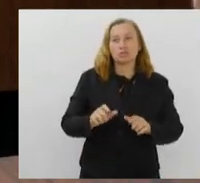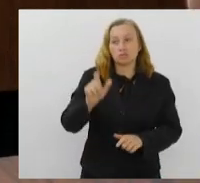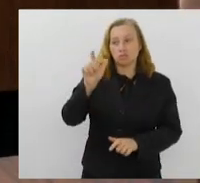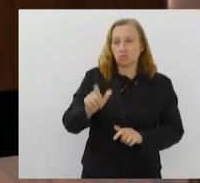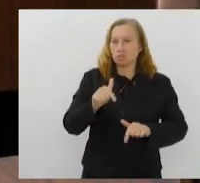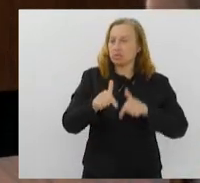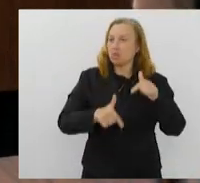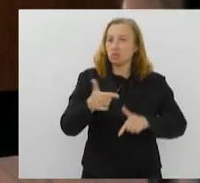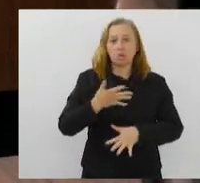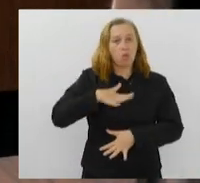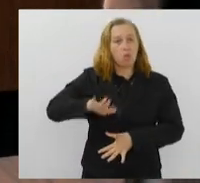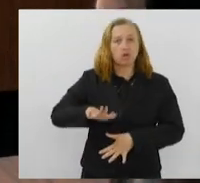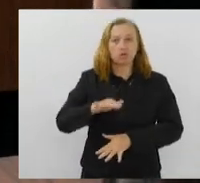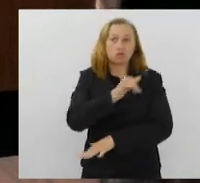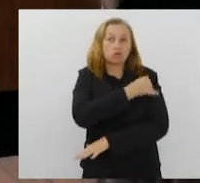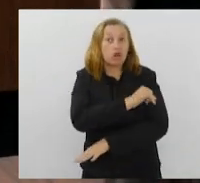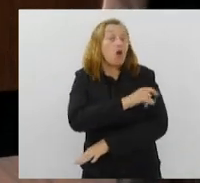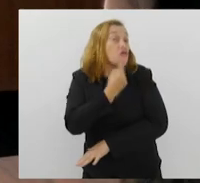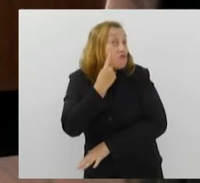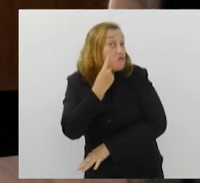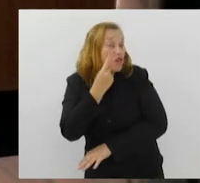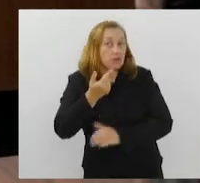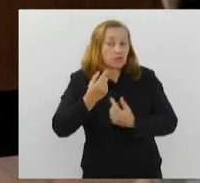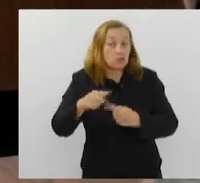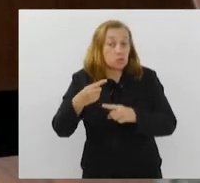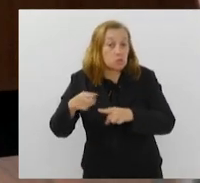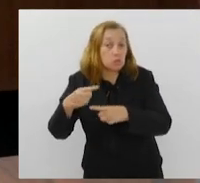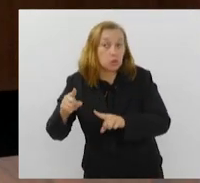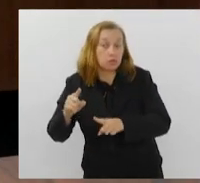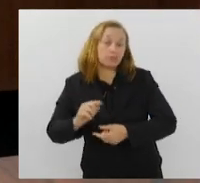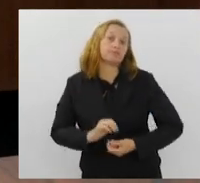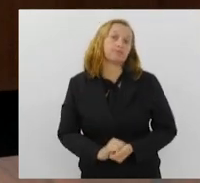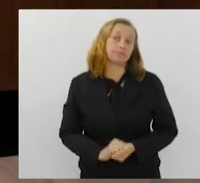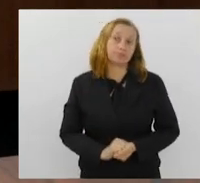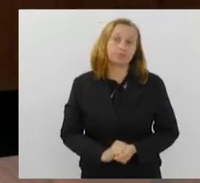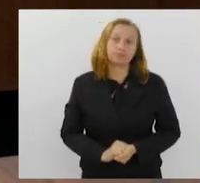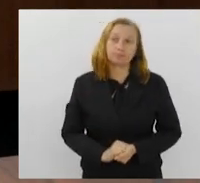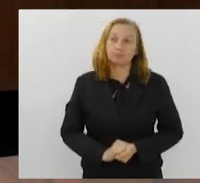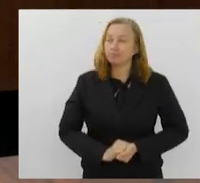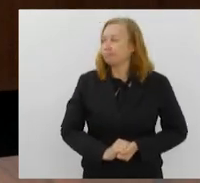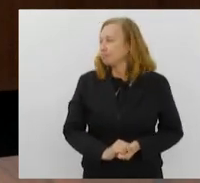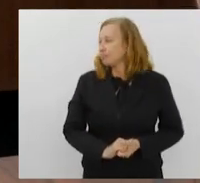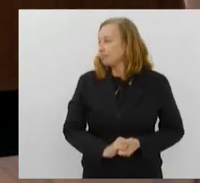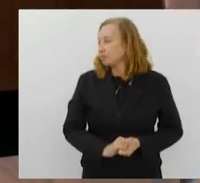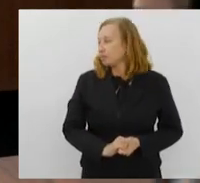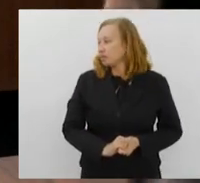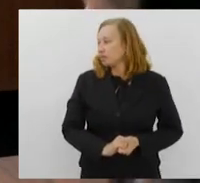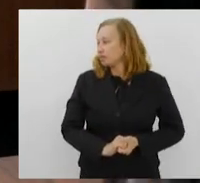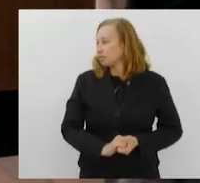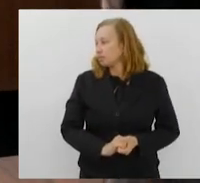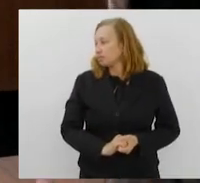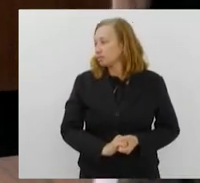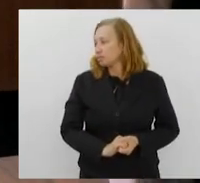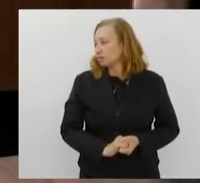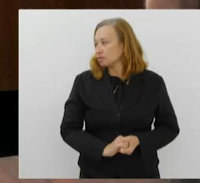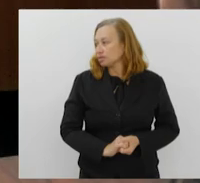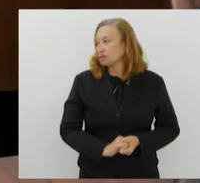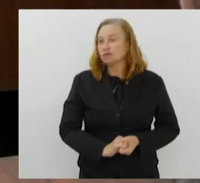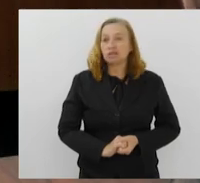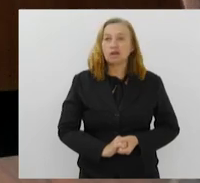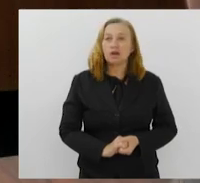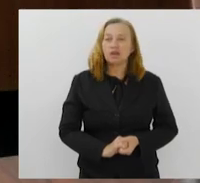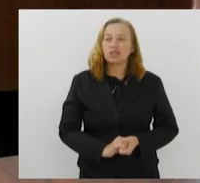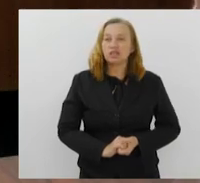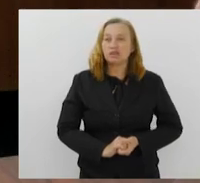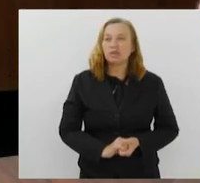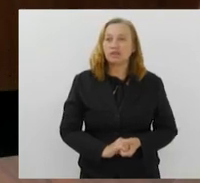não gosta no Rio de Janeiro. Vê as perseguições. Nós tivemos o episódio das mercadorias sendo tomadas pela CEOP, a